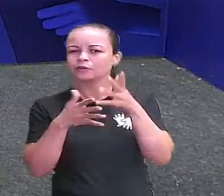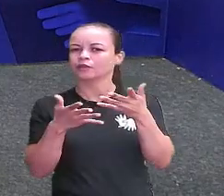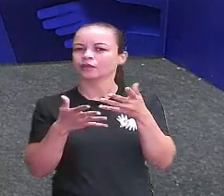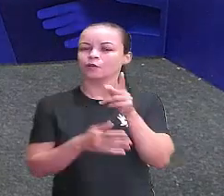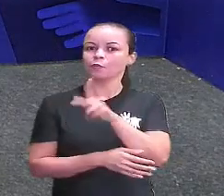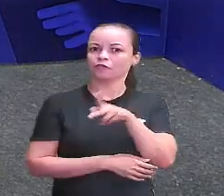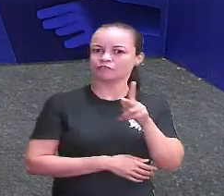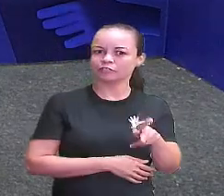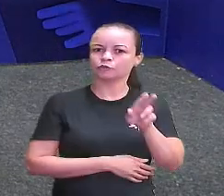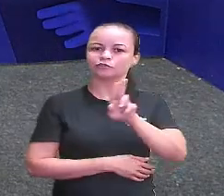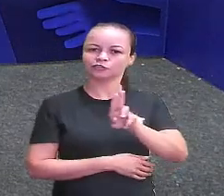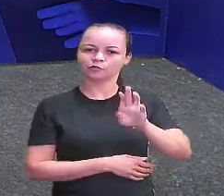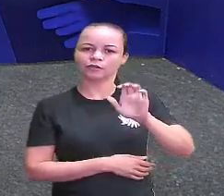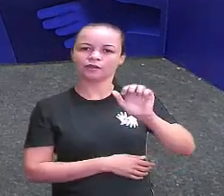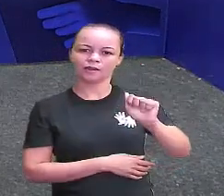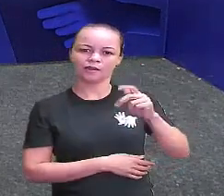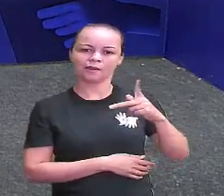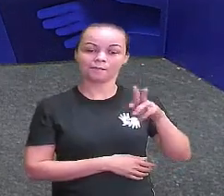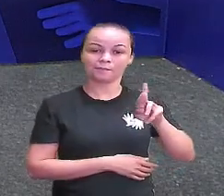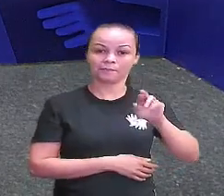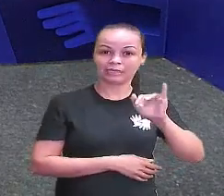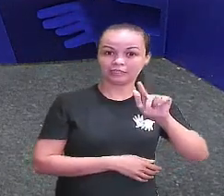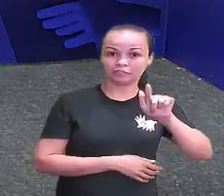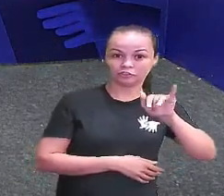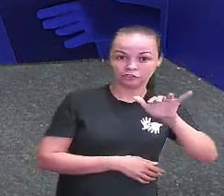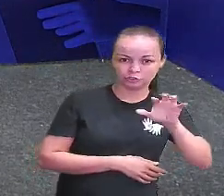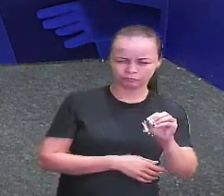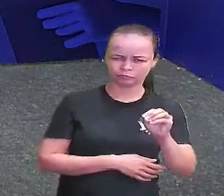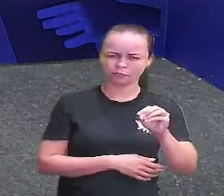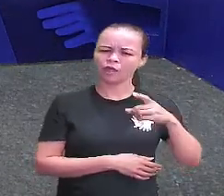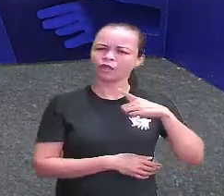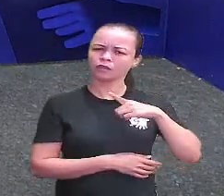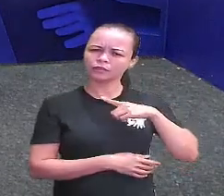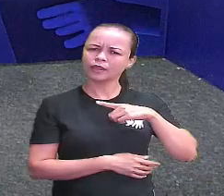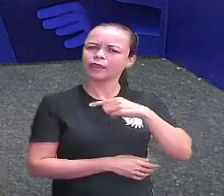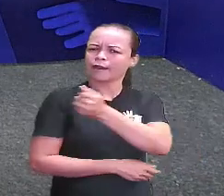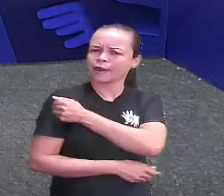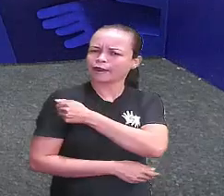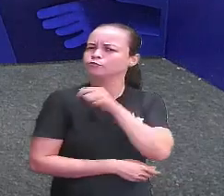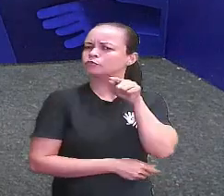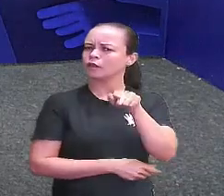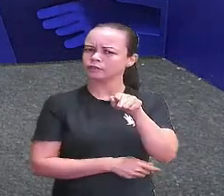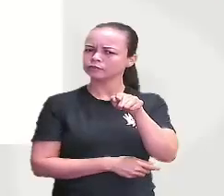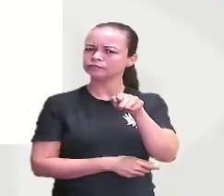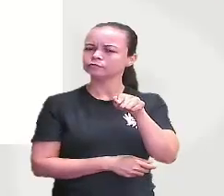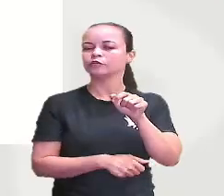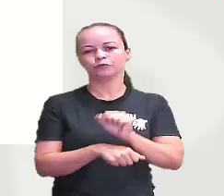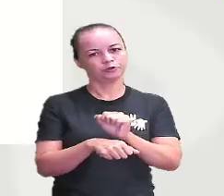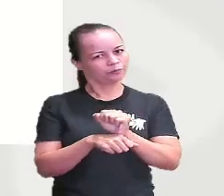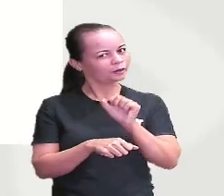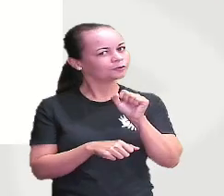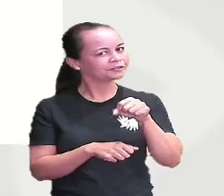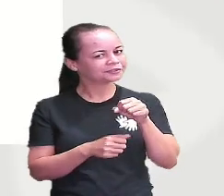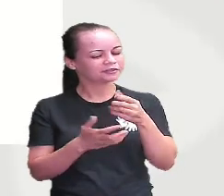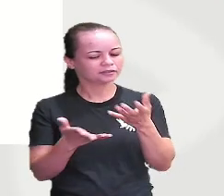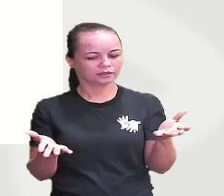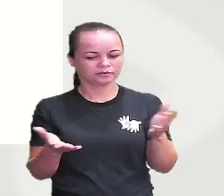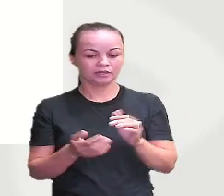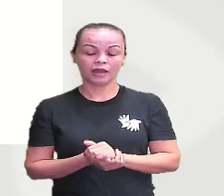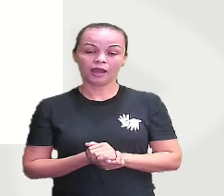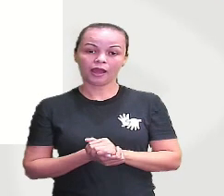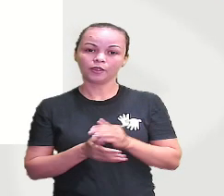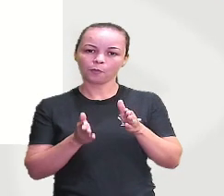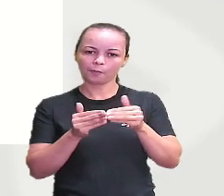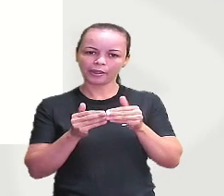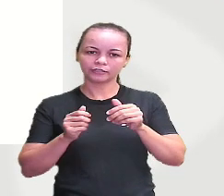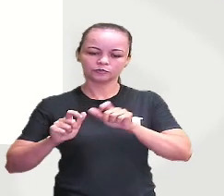Aprígio. Tem aluno aí? Eu espero que sim. Dito isso, já vou pedir para a produção abrir essa imagem aí para que o aluno possa se